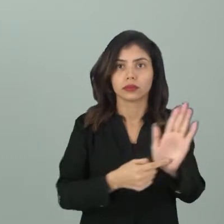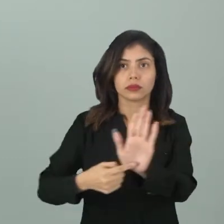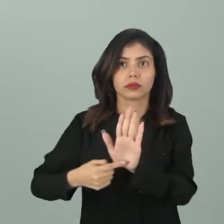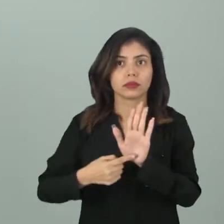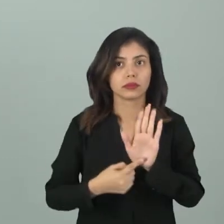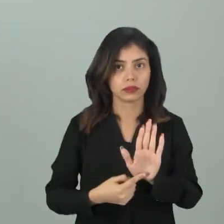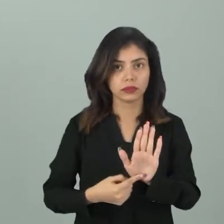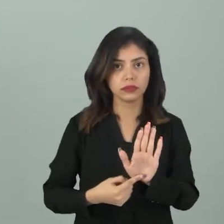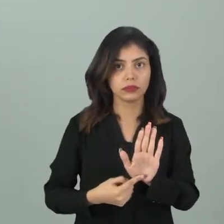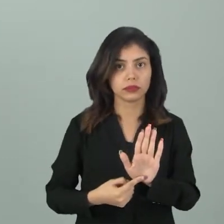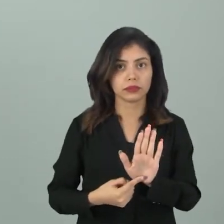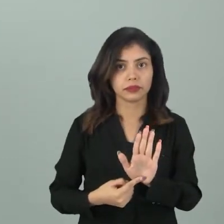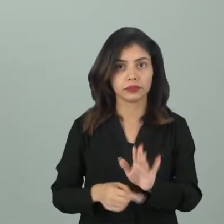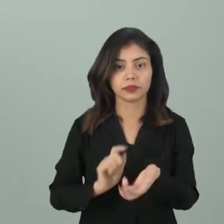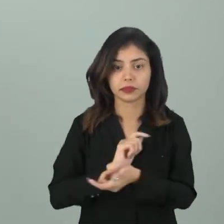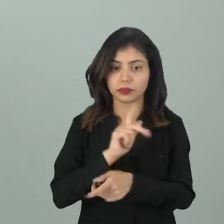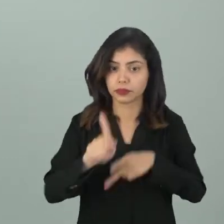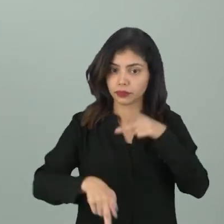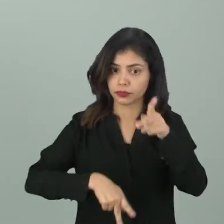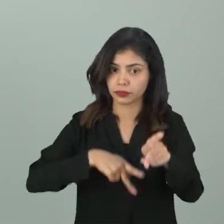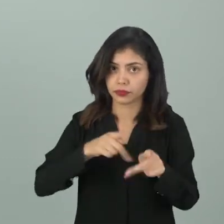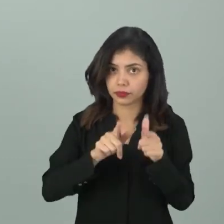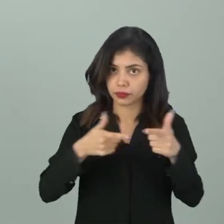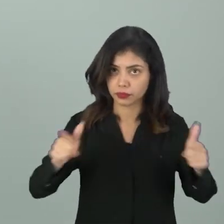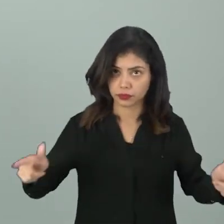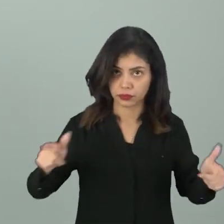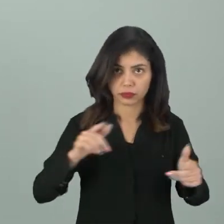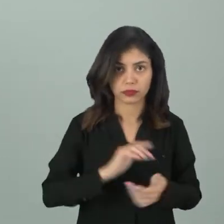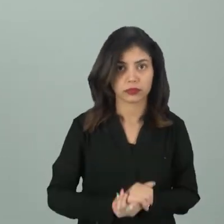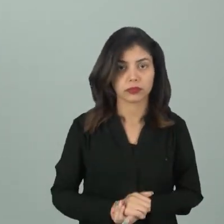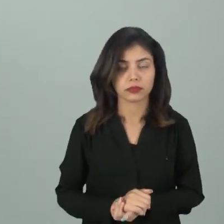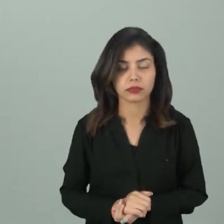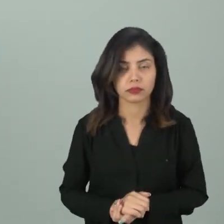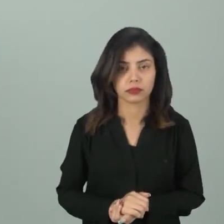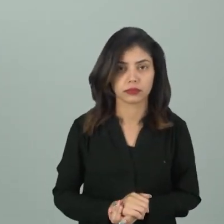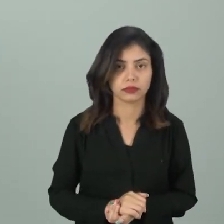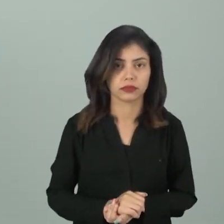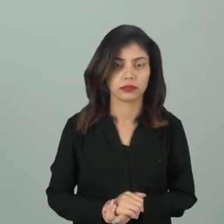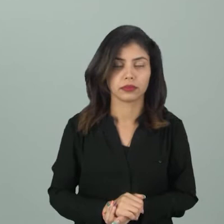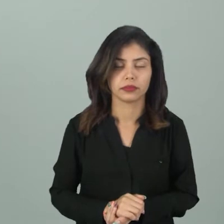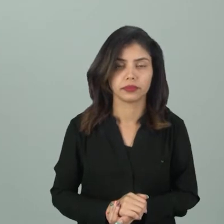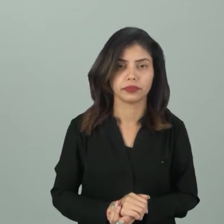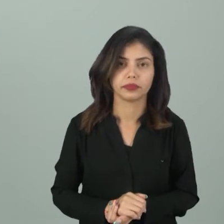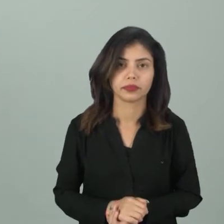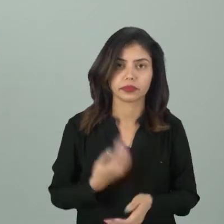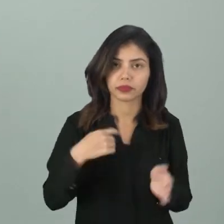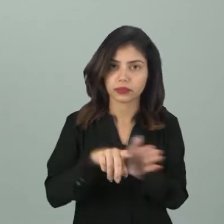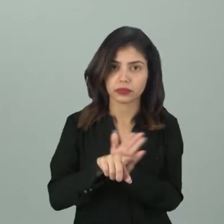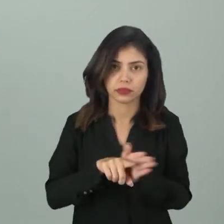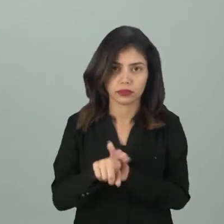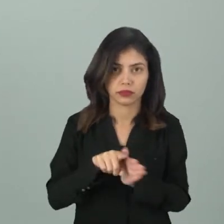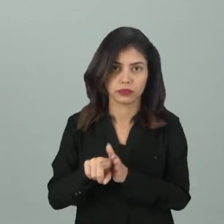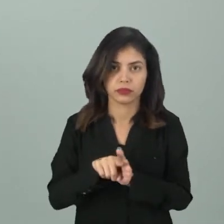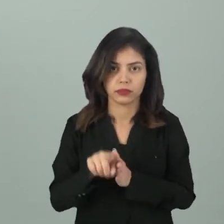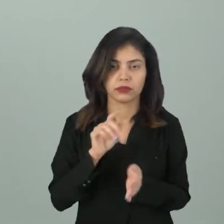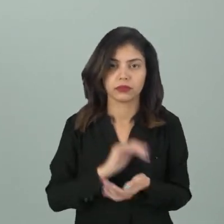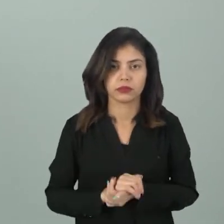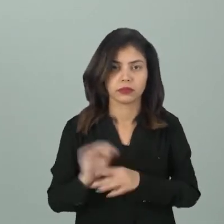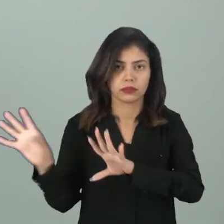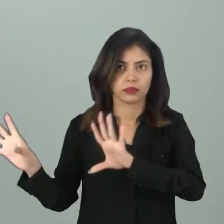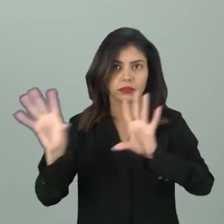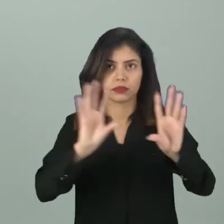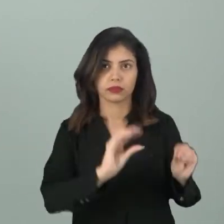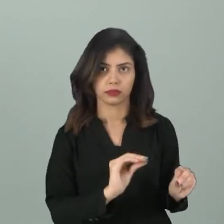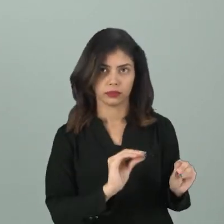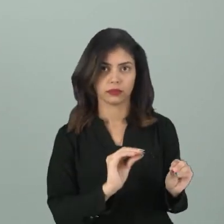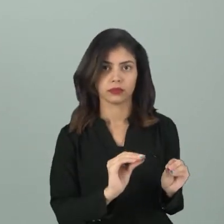diante do tamanho da população. Então, o pesquisador trará